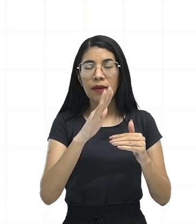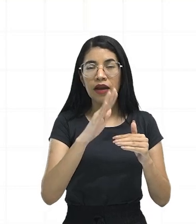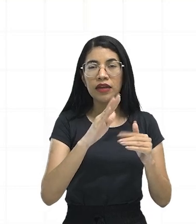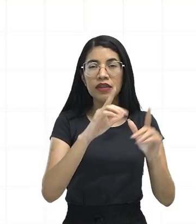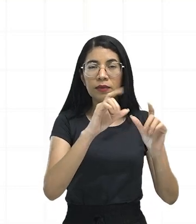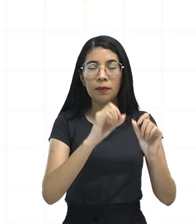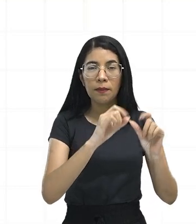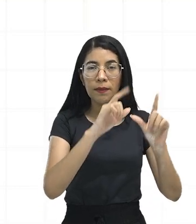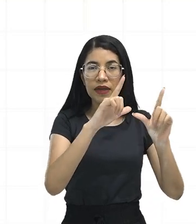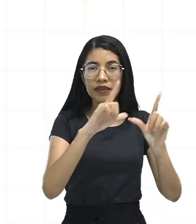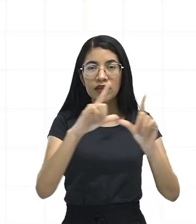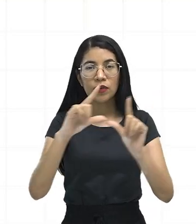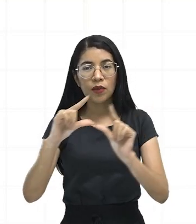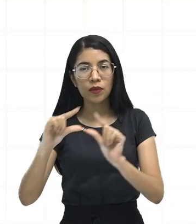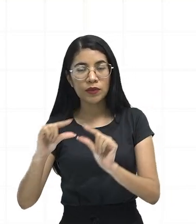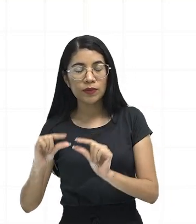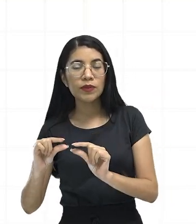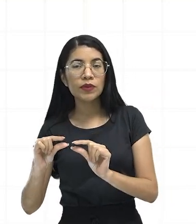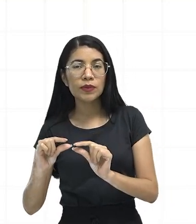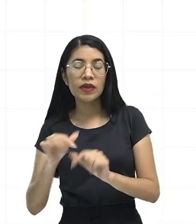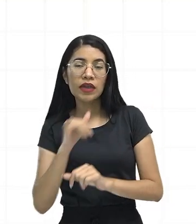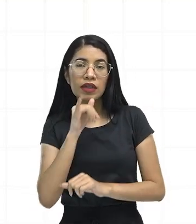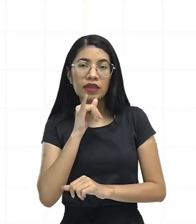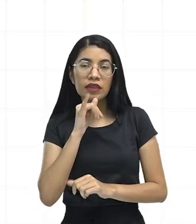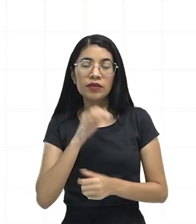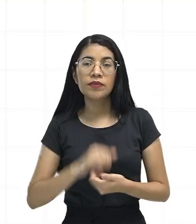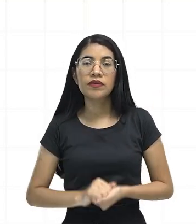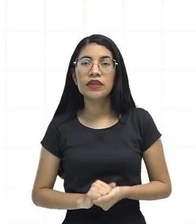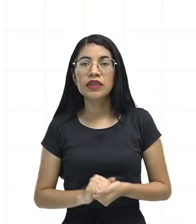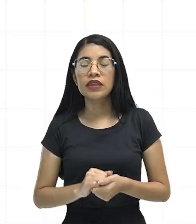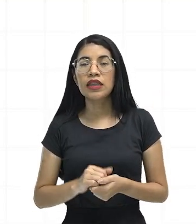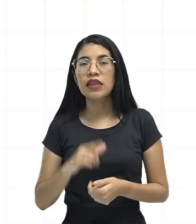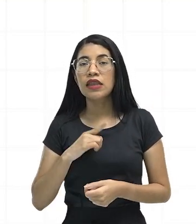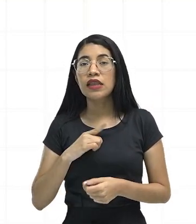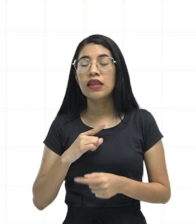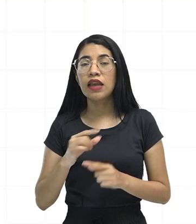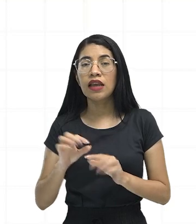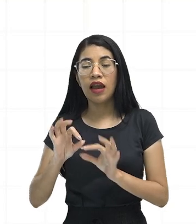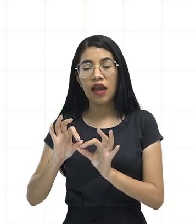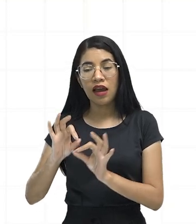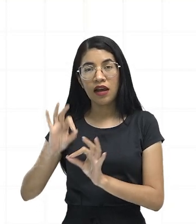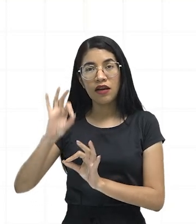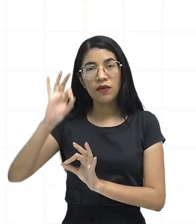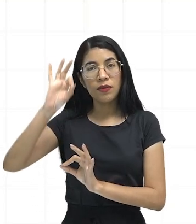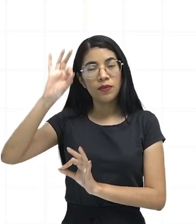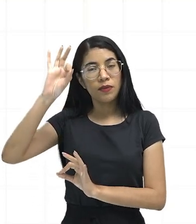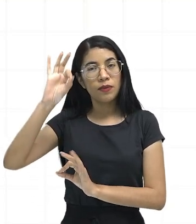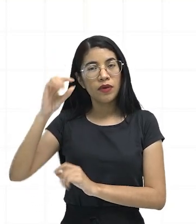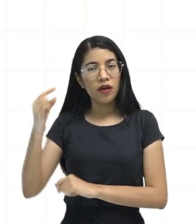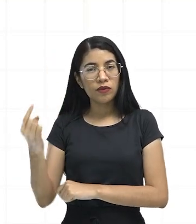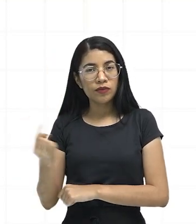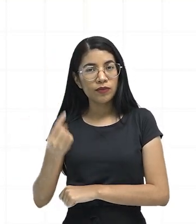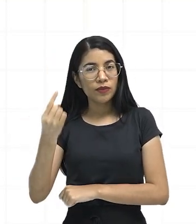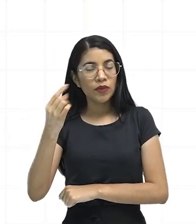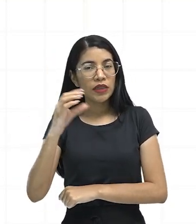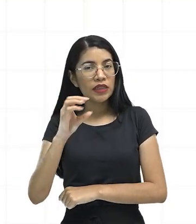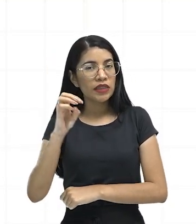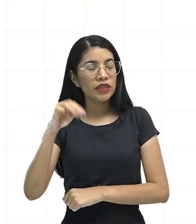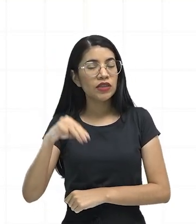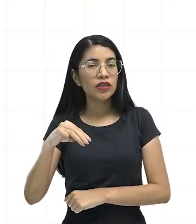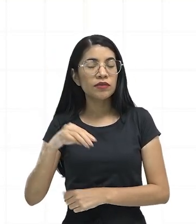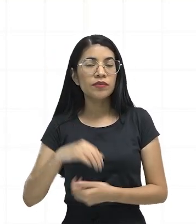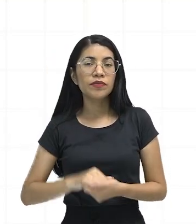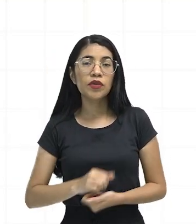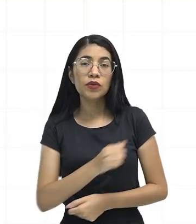ou decrescente. Por exemplo, se tivermos as alturas de alguns alunos em centímetros, veja, então o